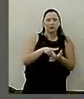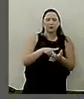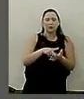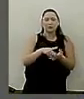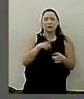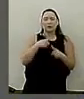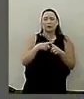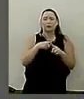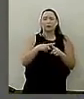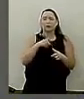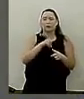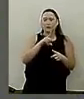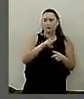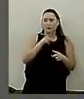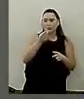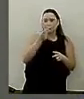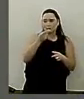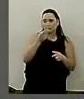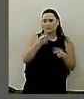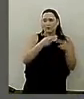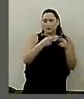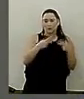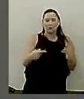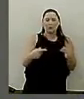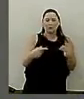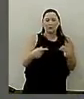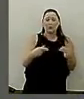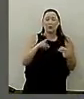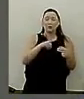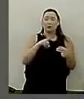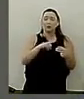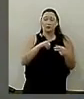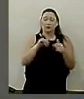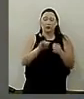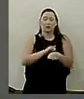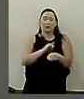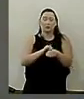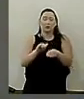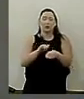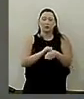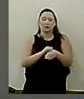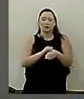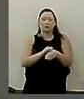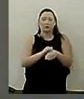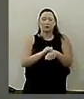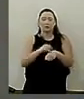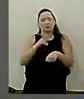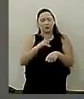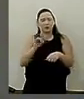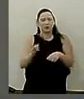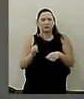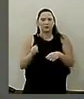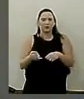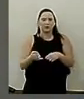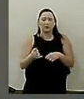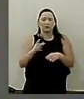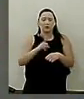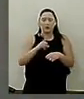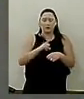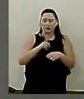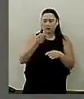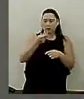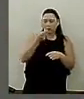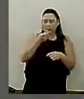que é você interpretar uma coisa usando outro sentido, é muito até proveitoso quando você